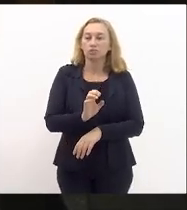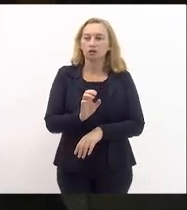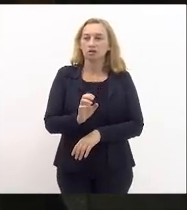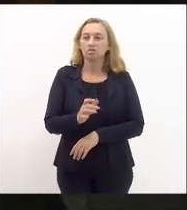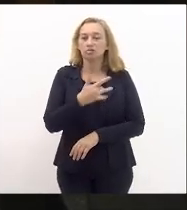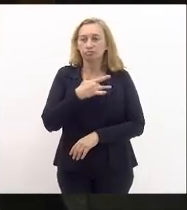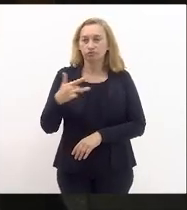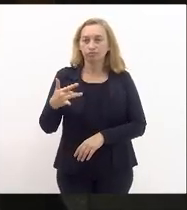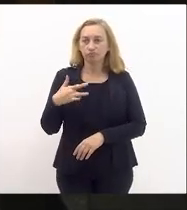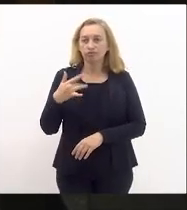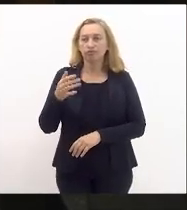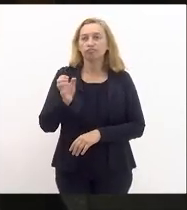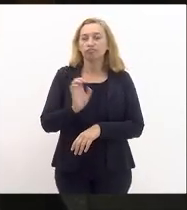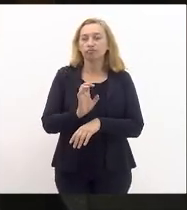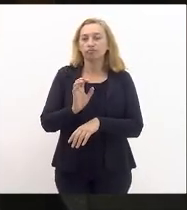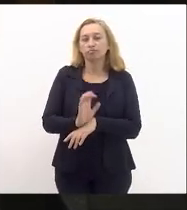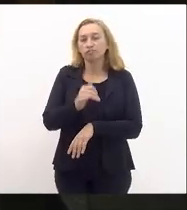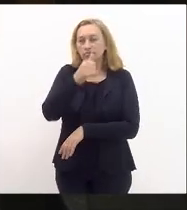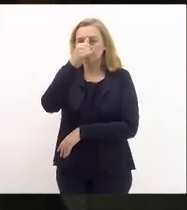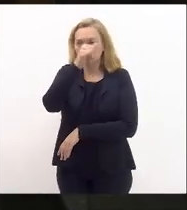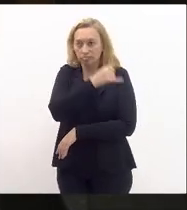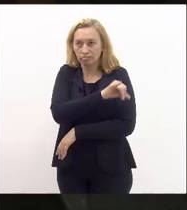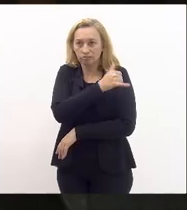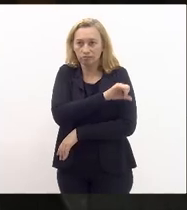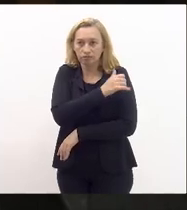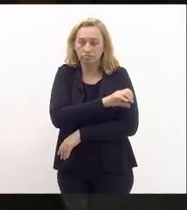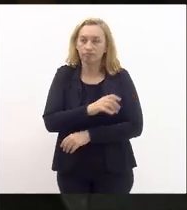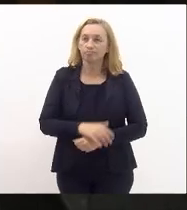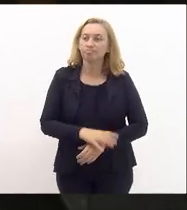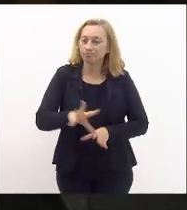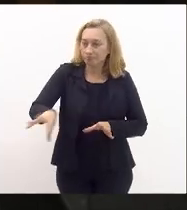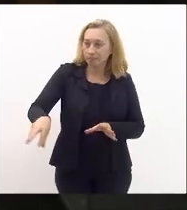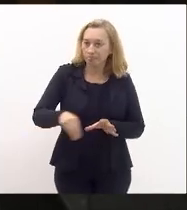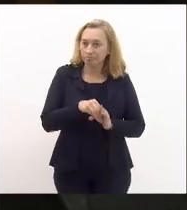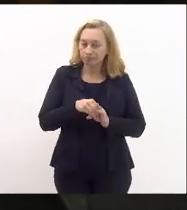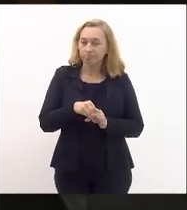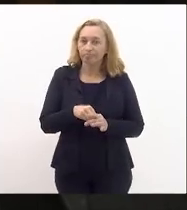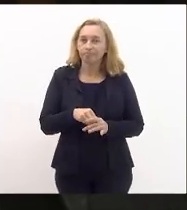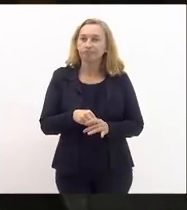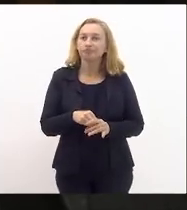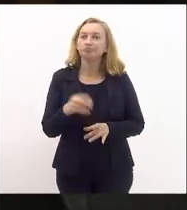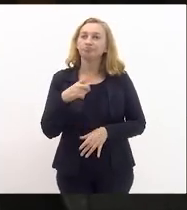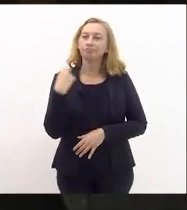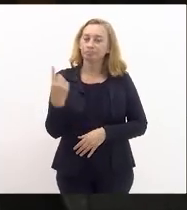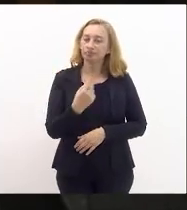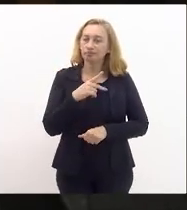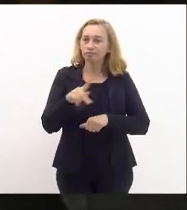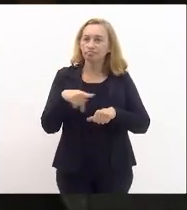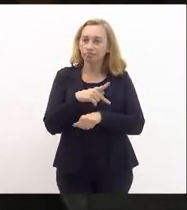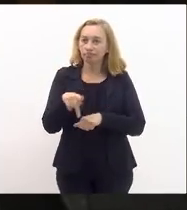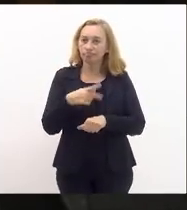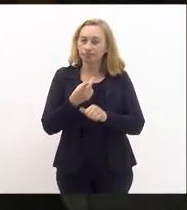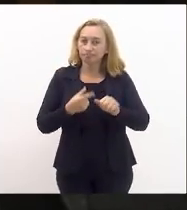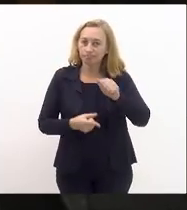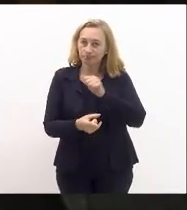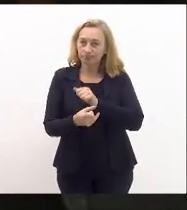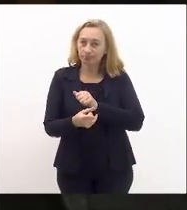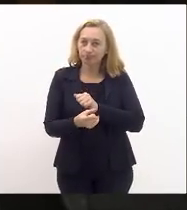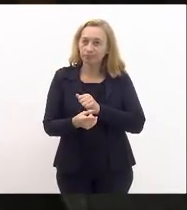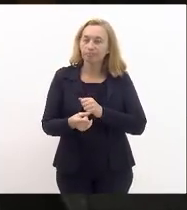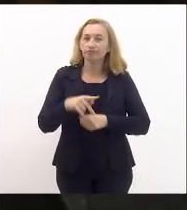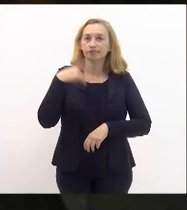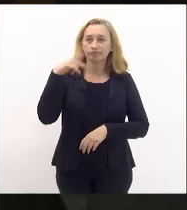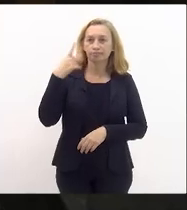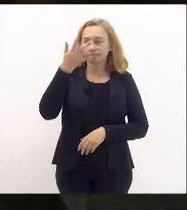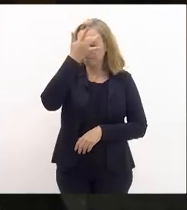ter no Estado do Rio de Janeiro um incremento inédito no nosso país do financiamento das políticas de